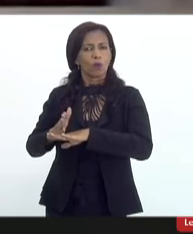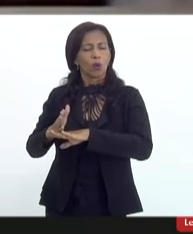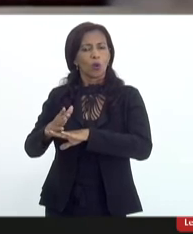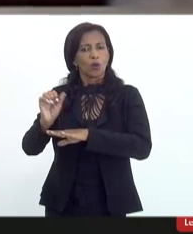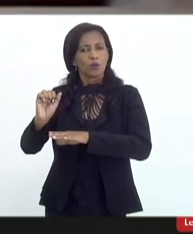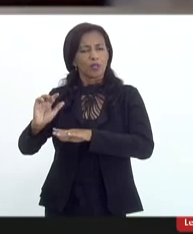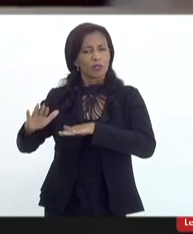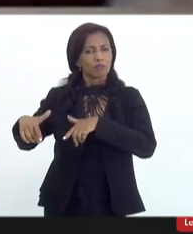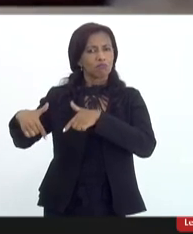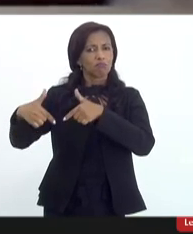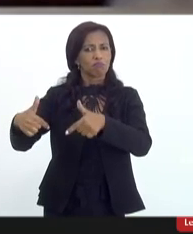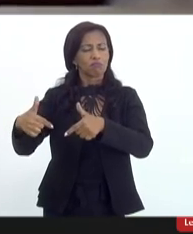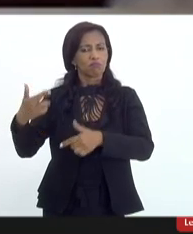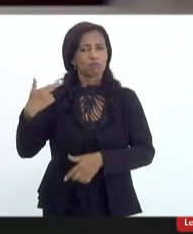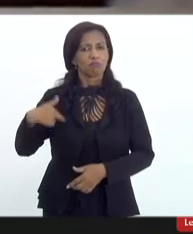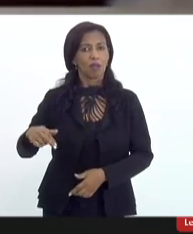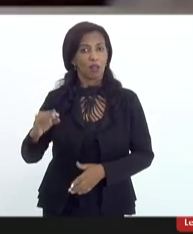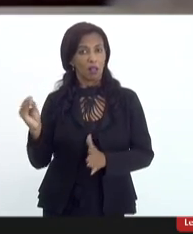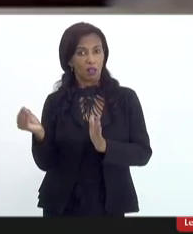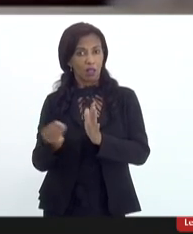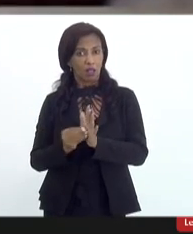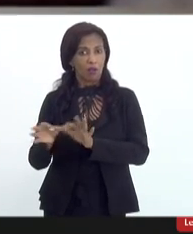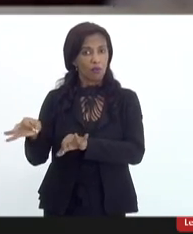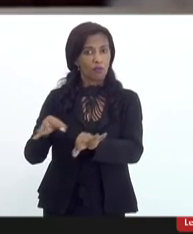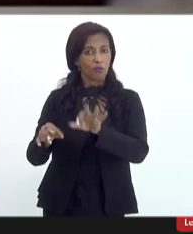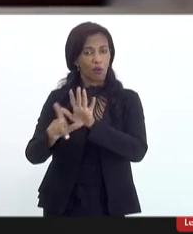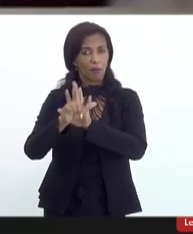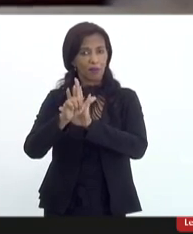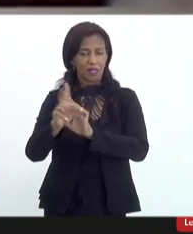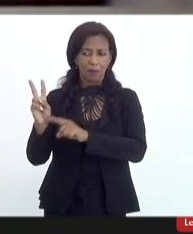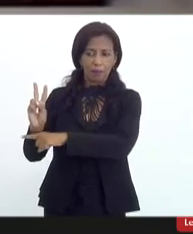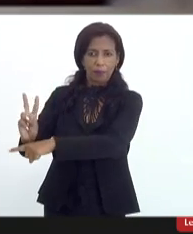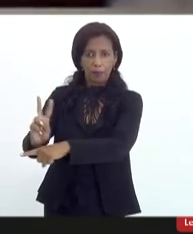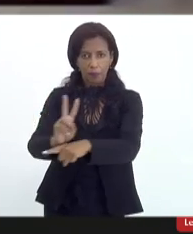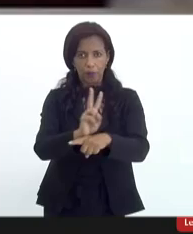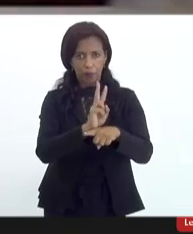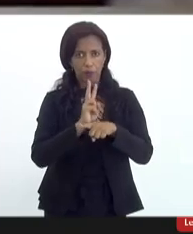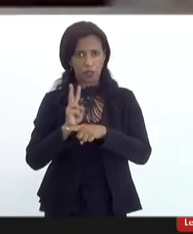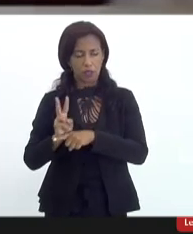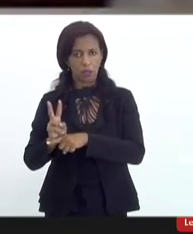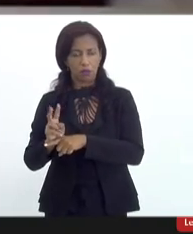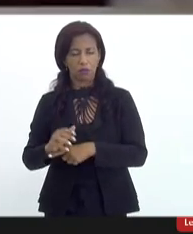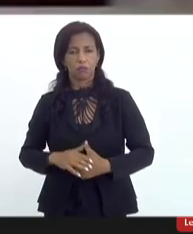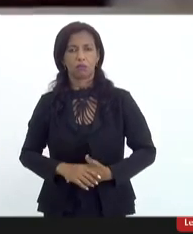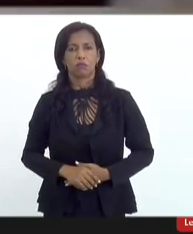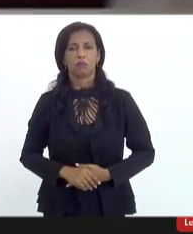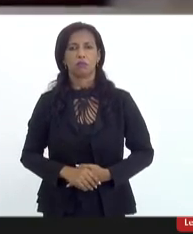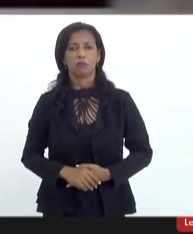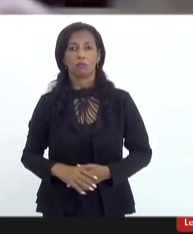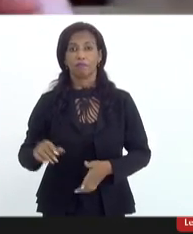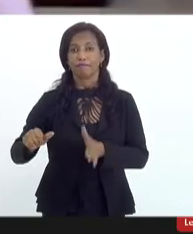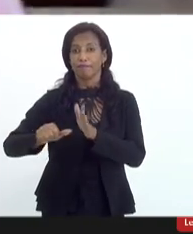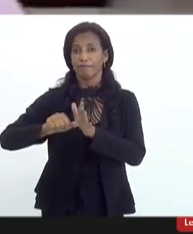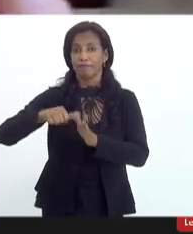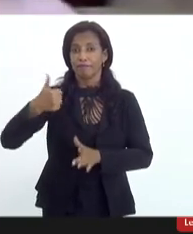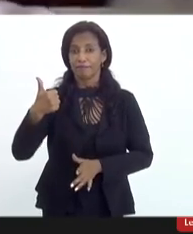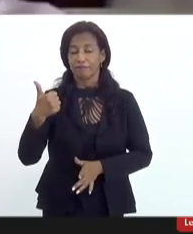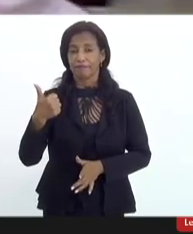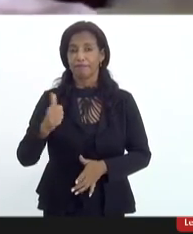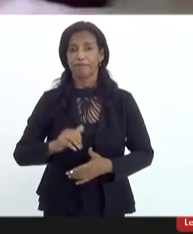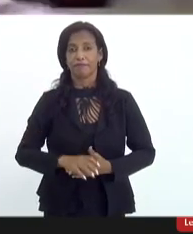religiosos, garantindo na forma da lei a proteção aos locais de culto e suas liturgias. Pela primeira vez,